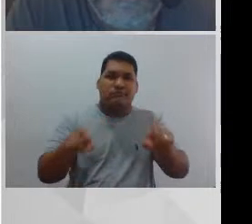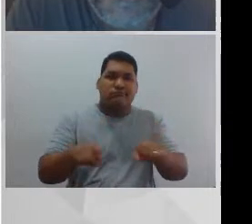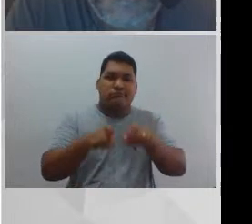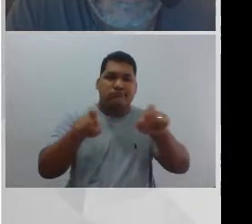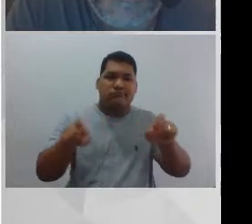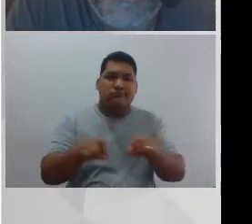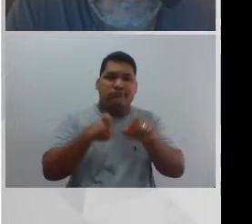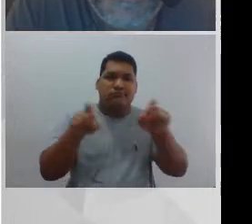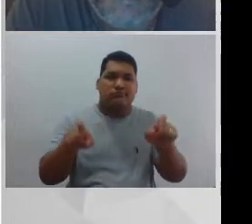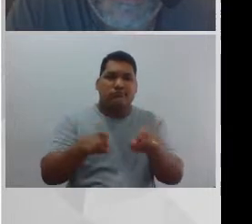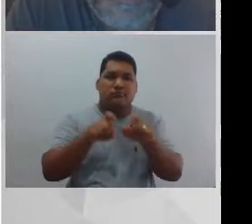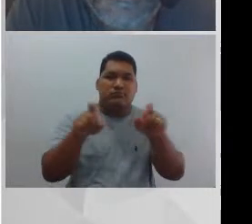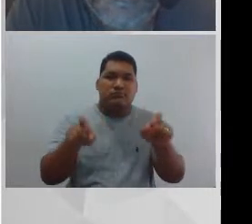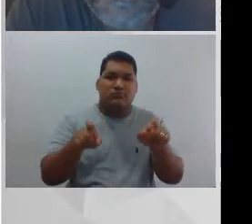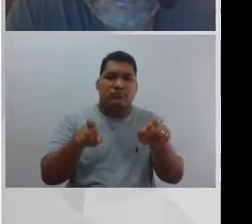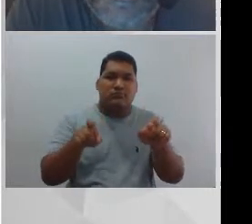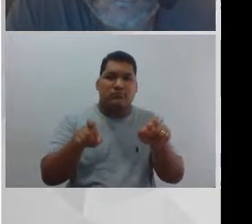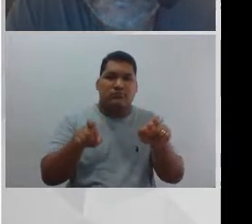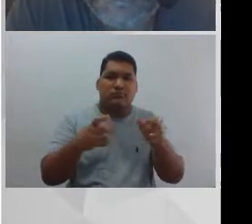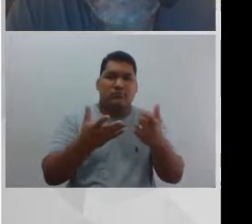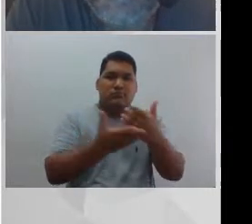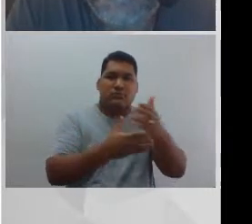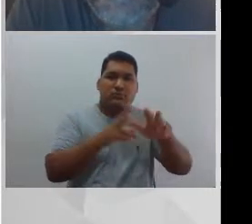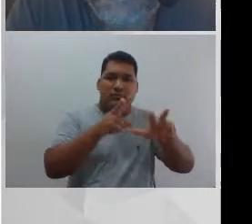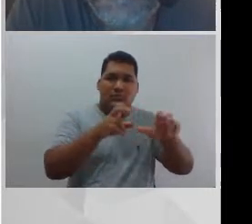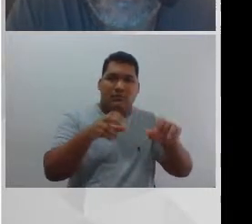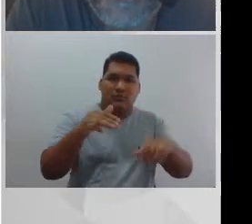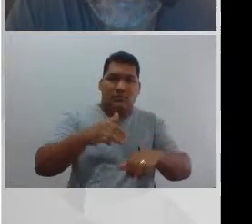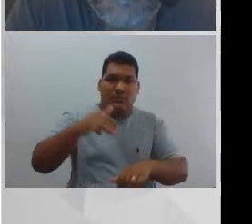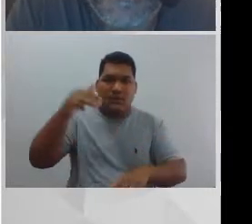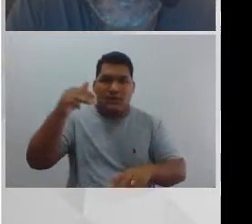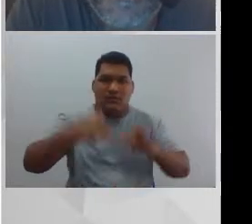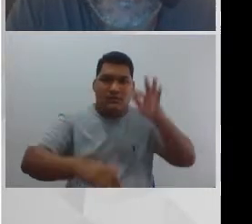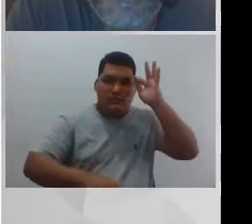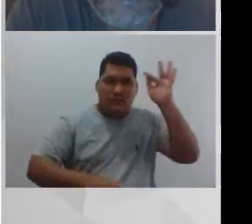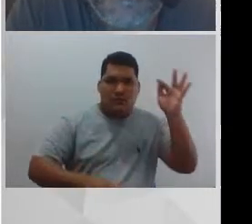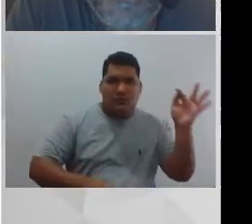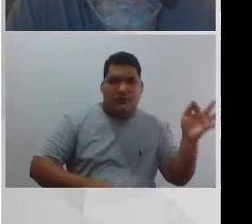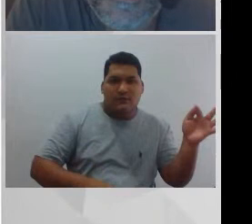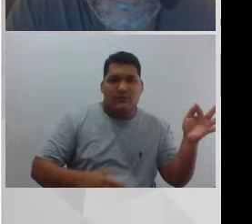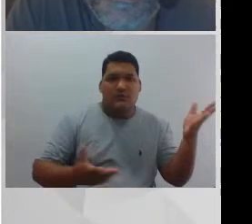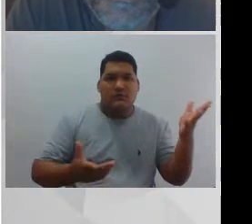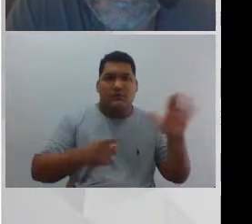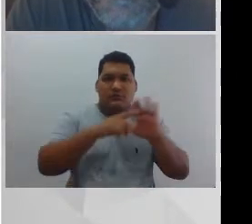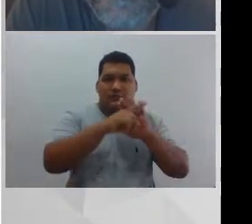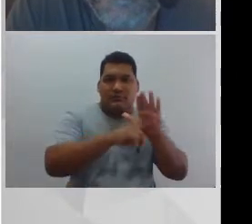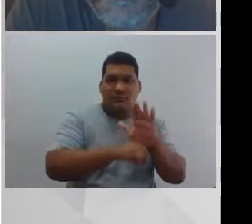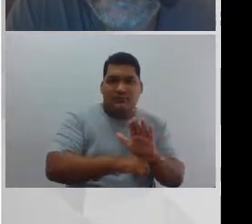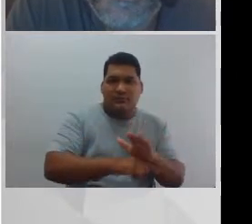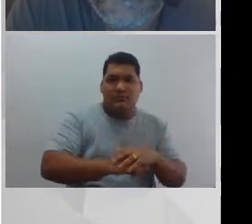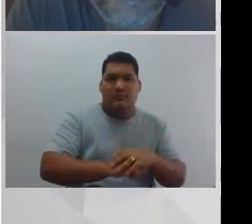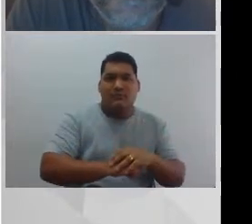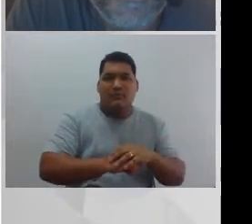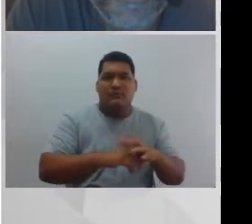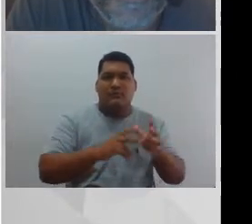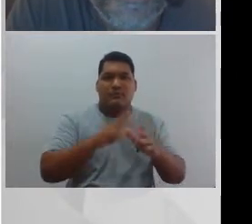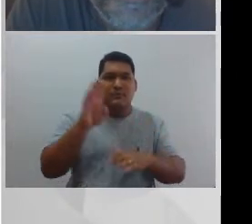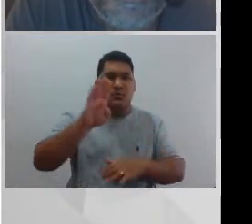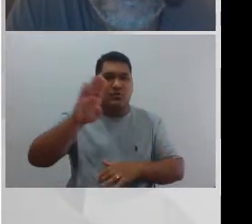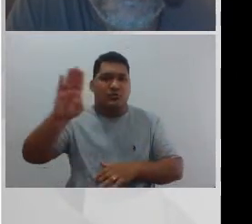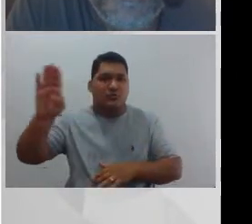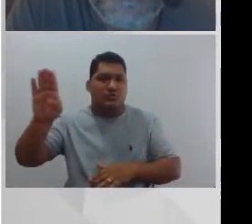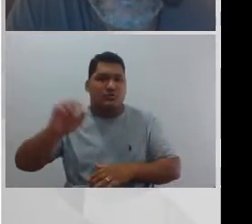mas principalmente da matemática, da filosofia, da cognição, da biologia,